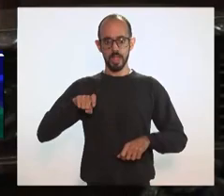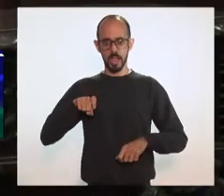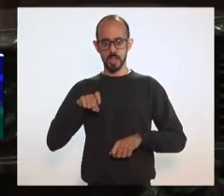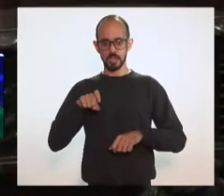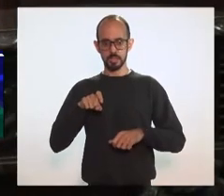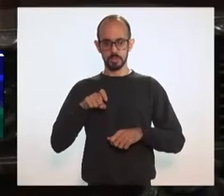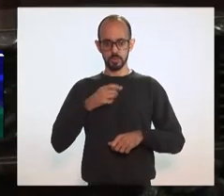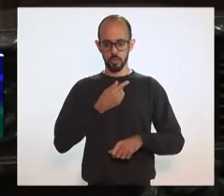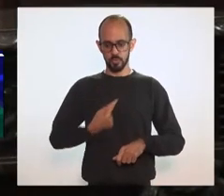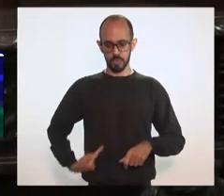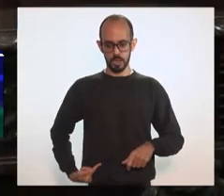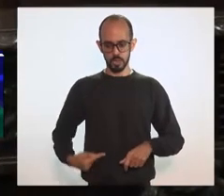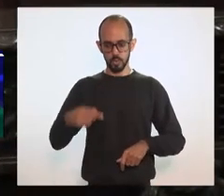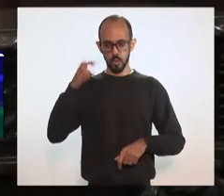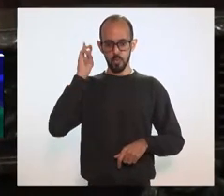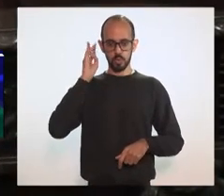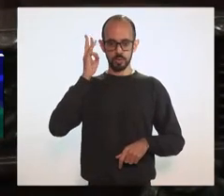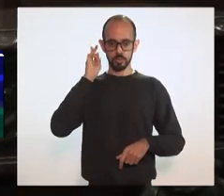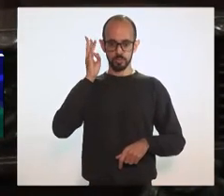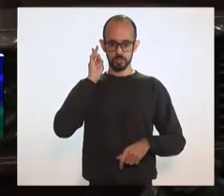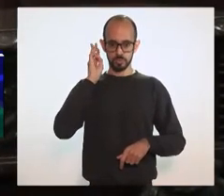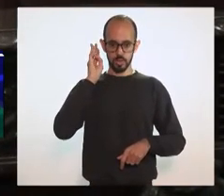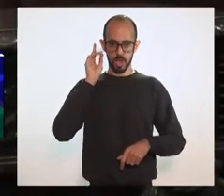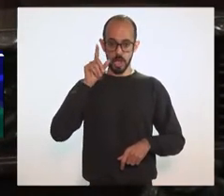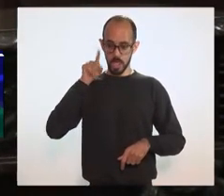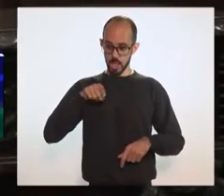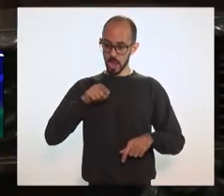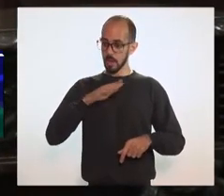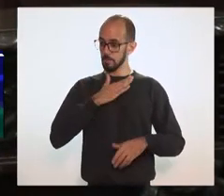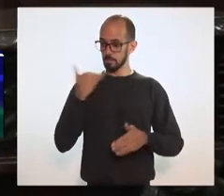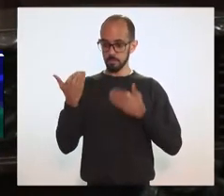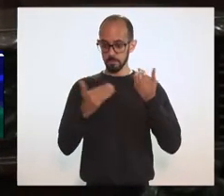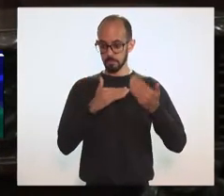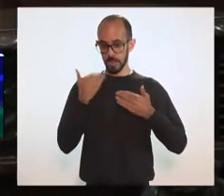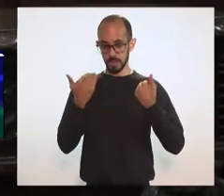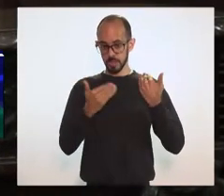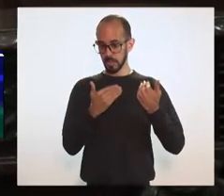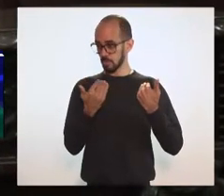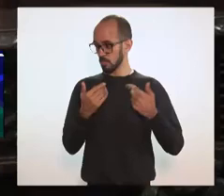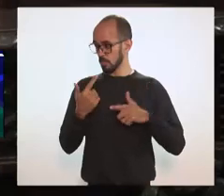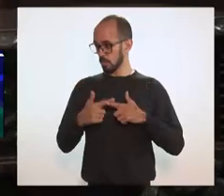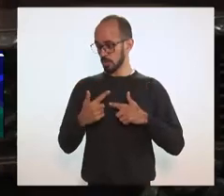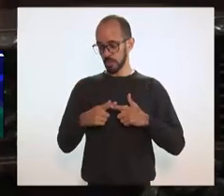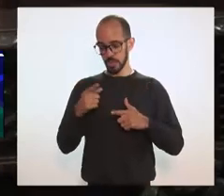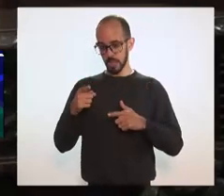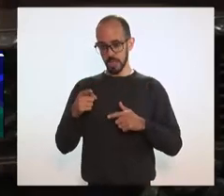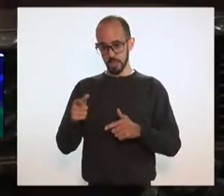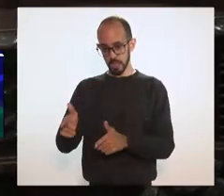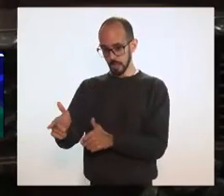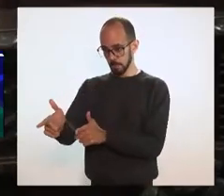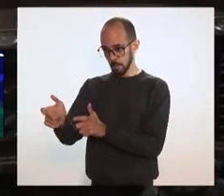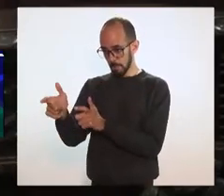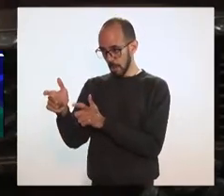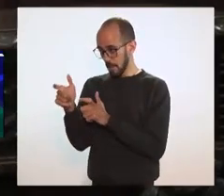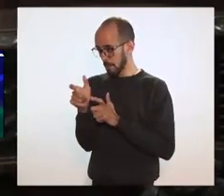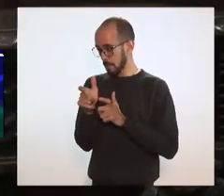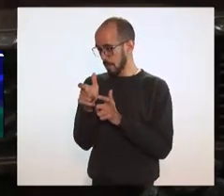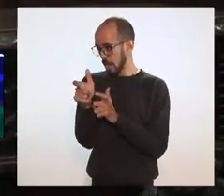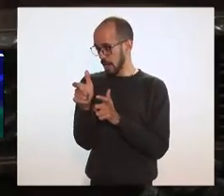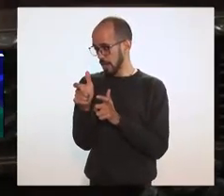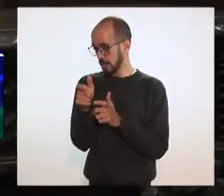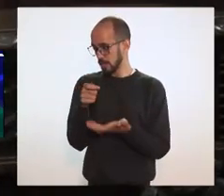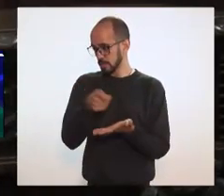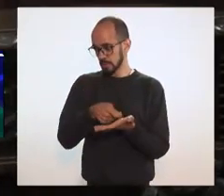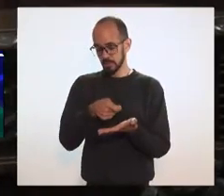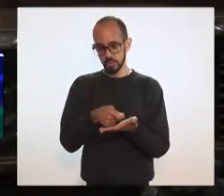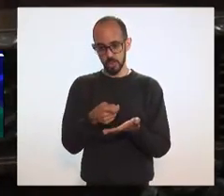Wilson Witzel era genocida, porque ele mandava mirar e atirar na cabecinha, a gente tem